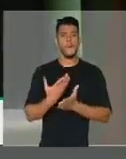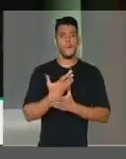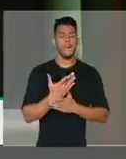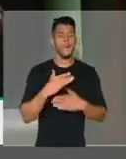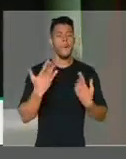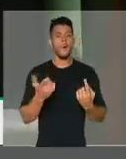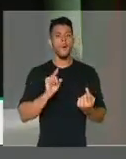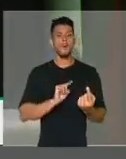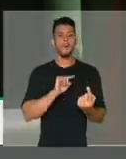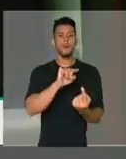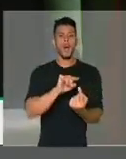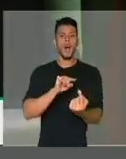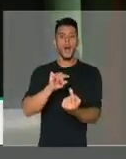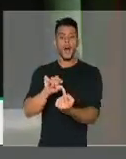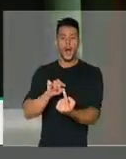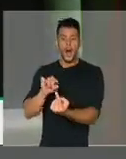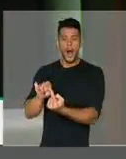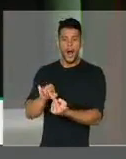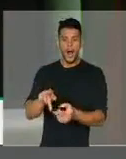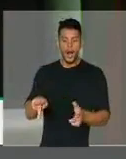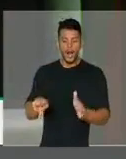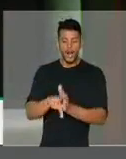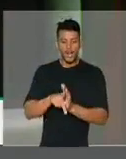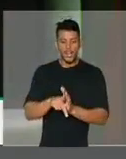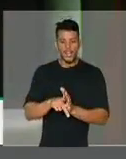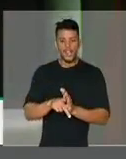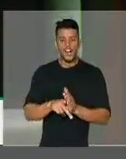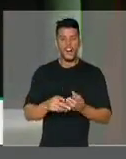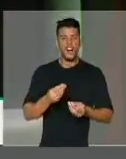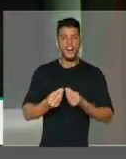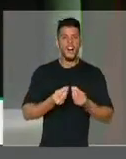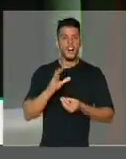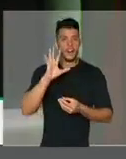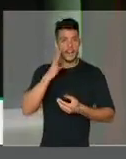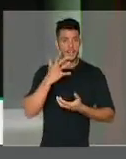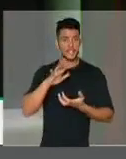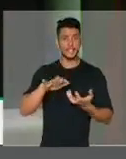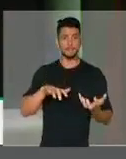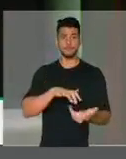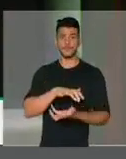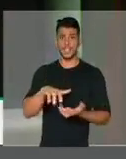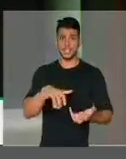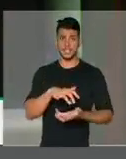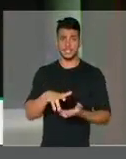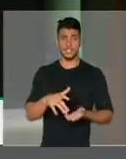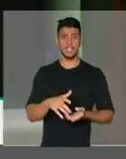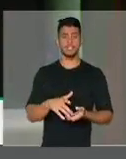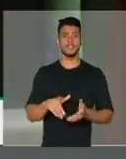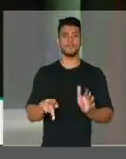claras para o enfrentamento da crise política, econômica e social, mas definiu também,